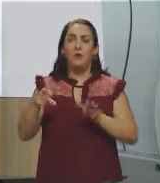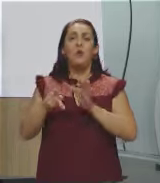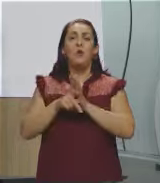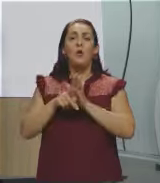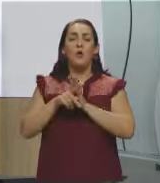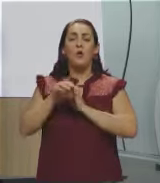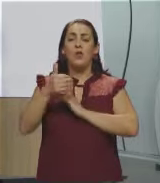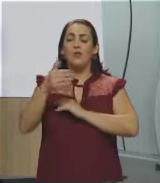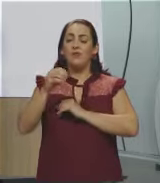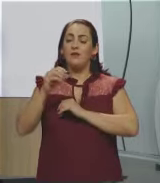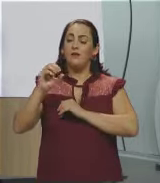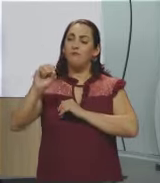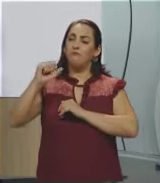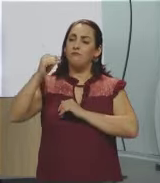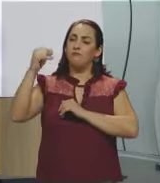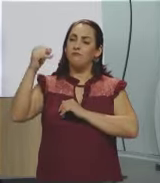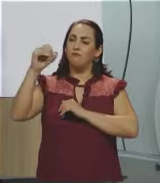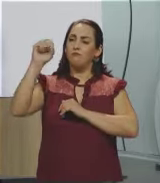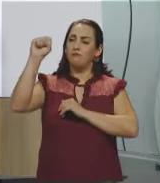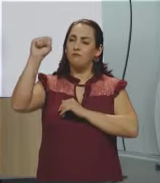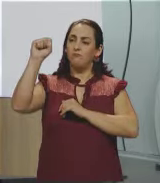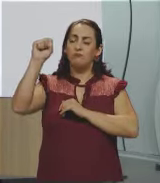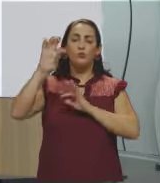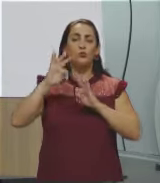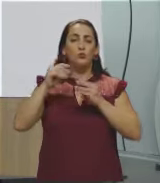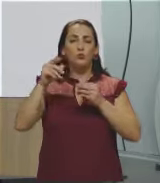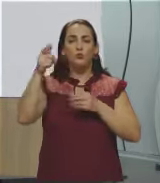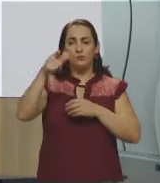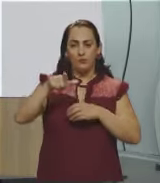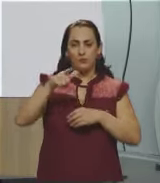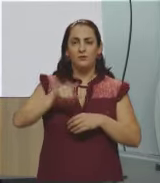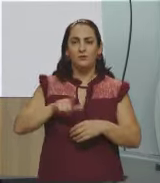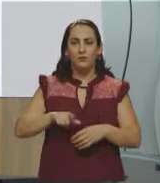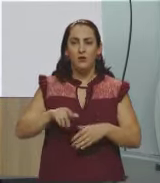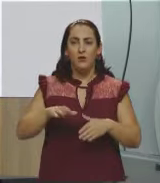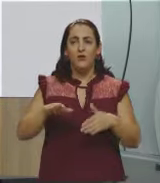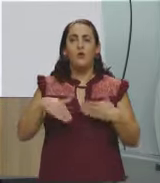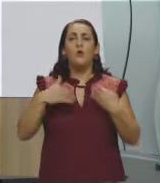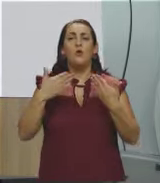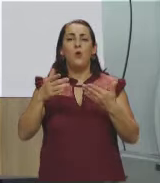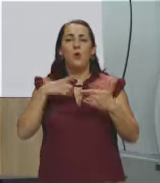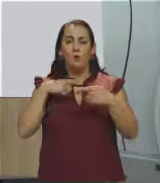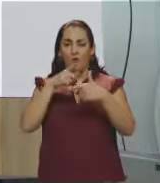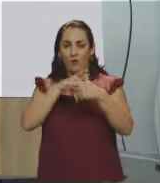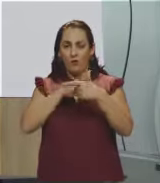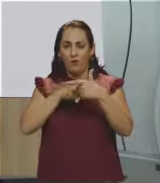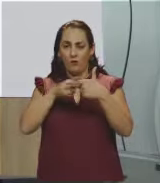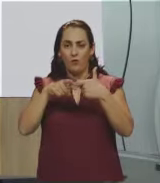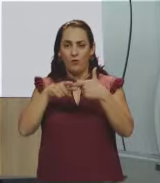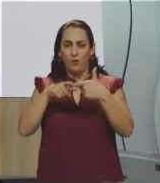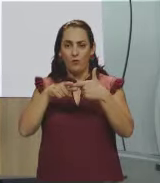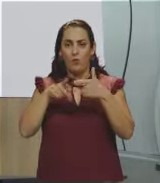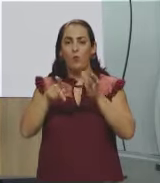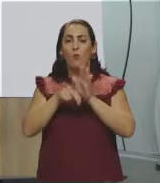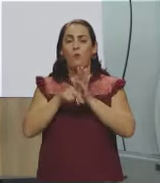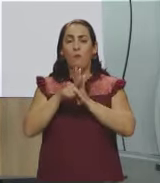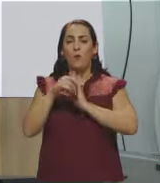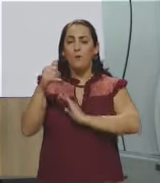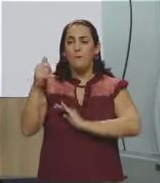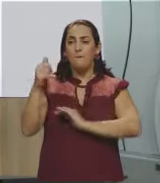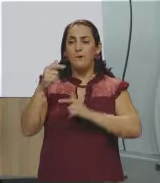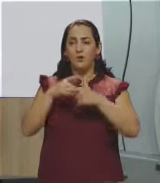aqui dividido pela área, que está aqui. O que eu faço agora? Quando eu tenho divisão de potências de mesma base, a gente